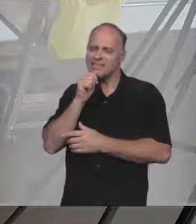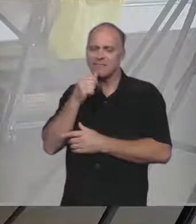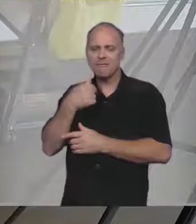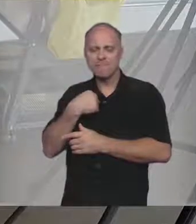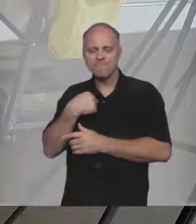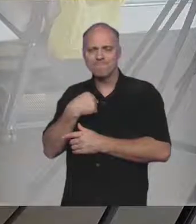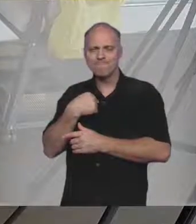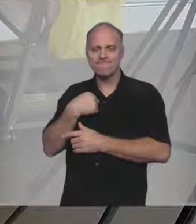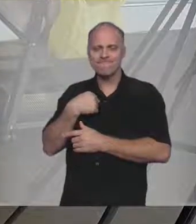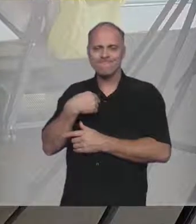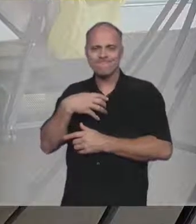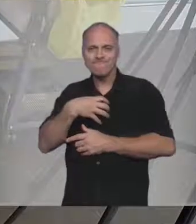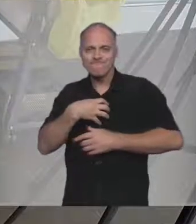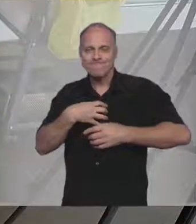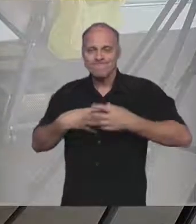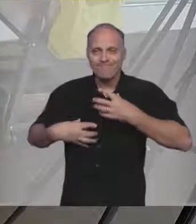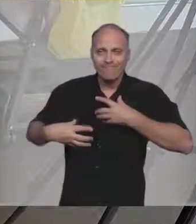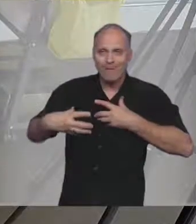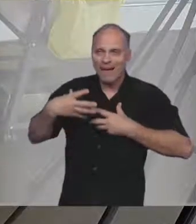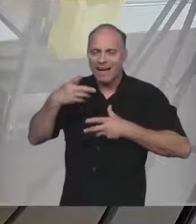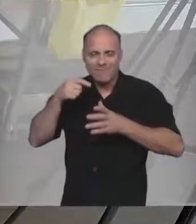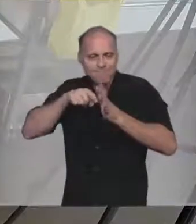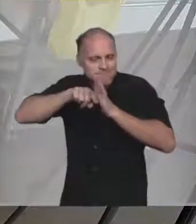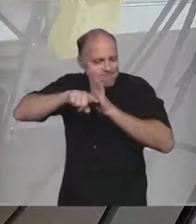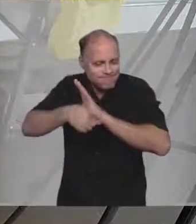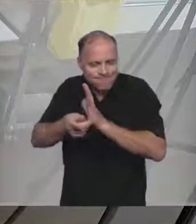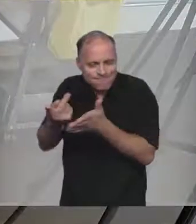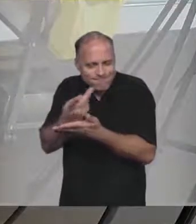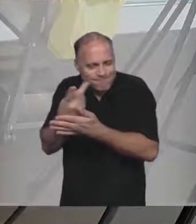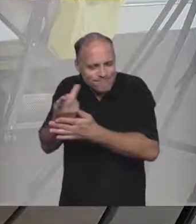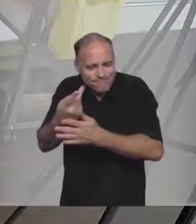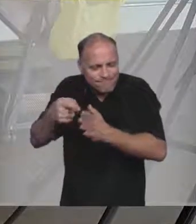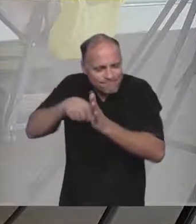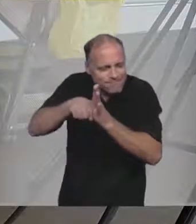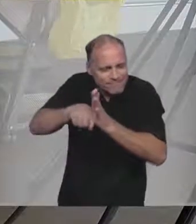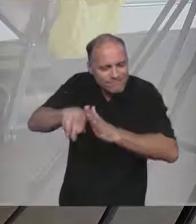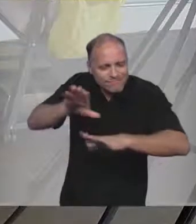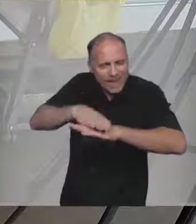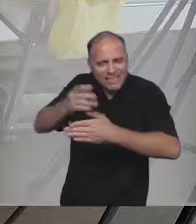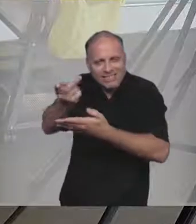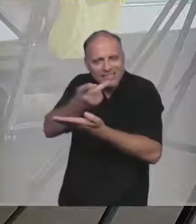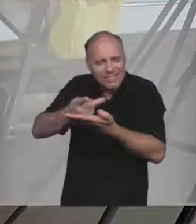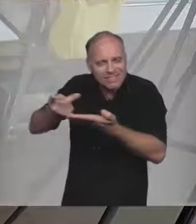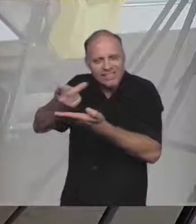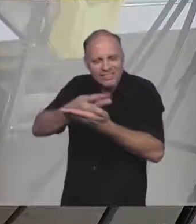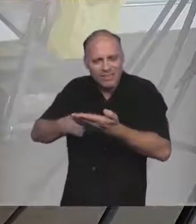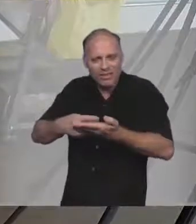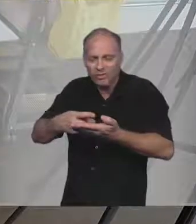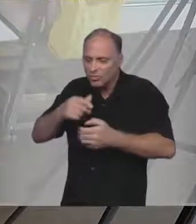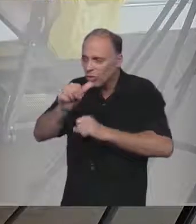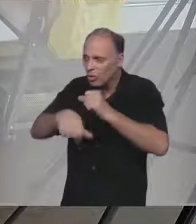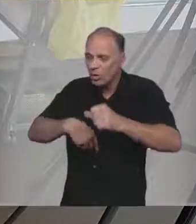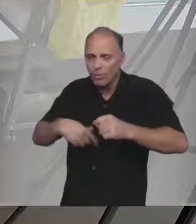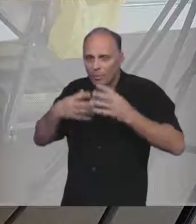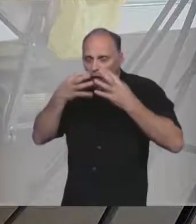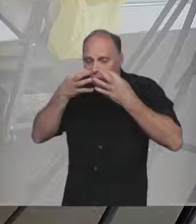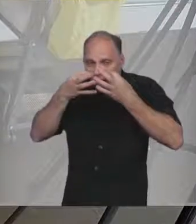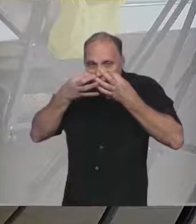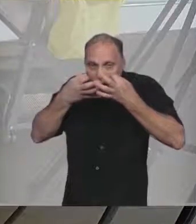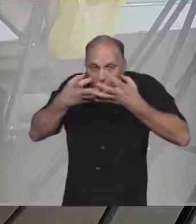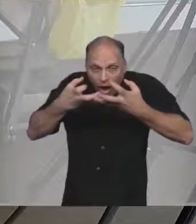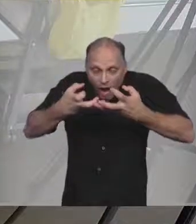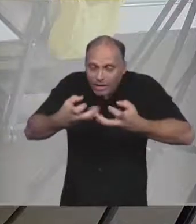aí eu fiquei imerso na pesquisa do desenho. Fiquei até uma coisa meio obsessiva,